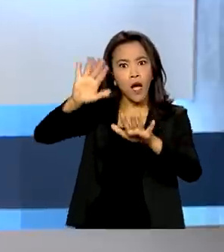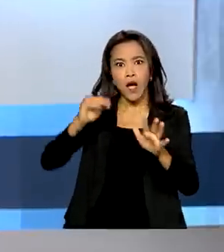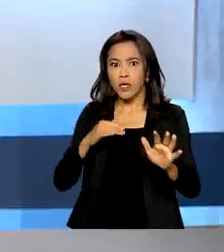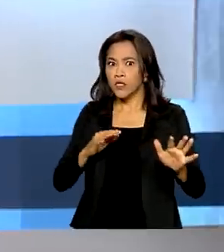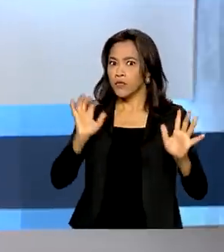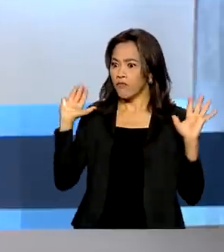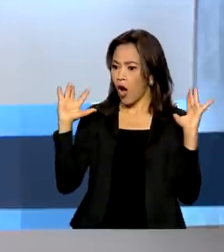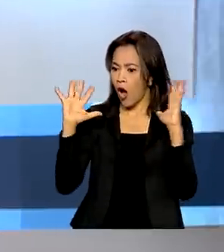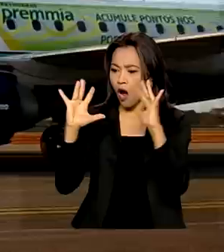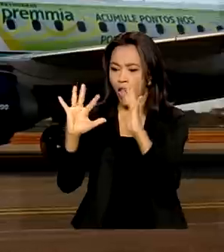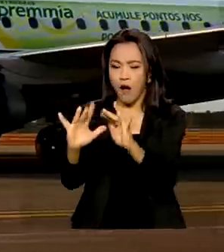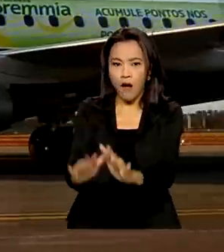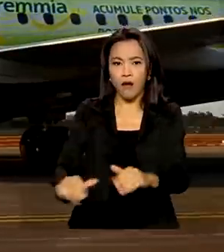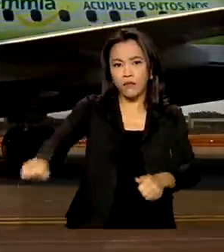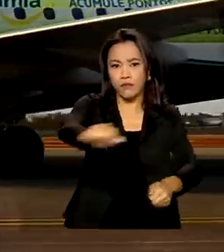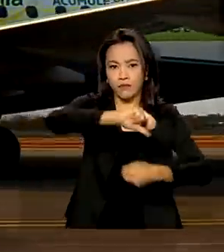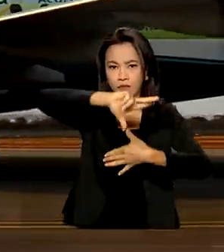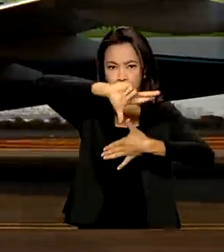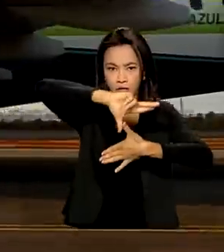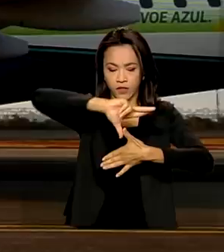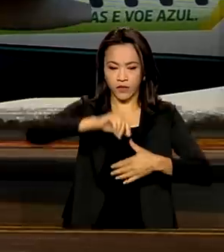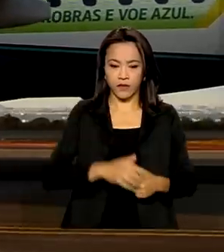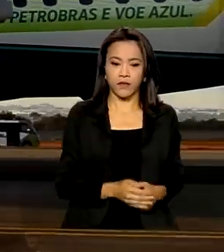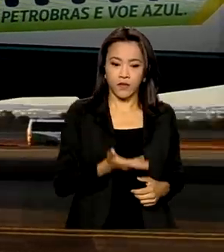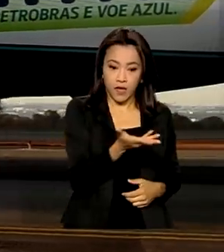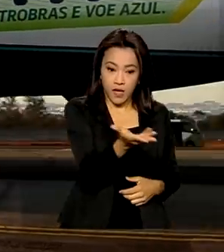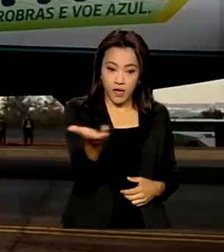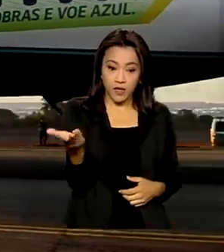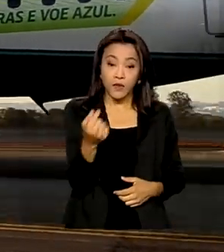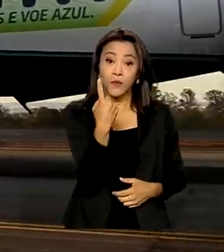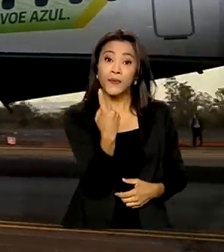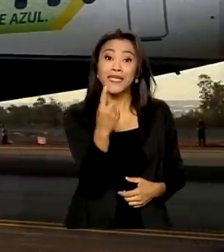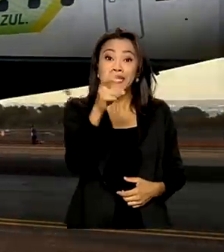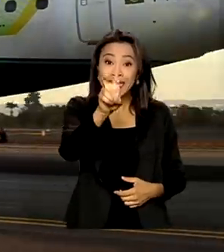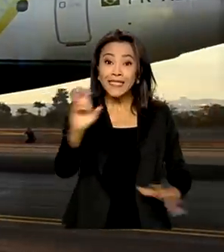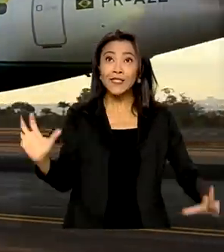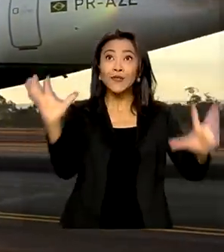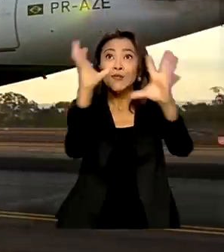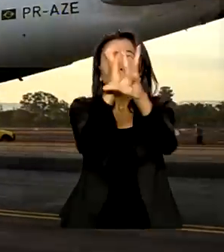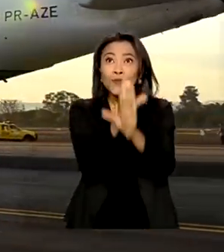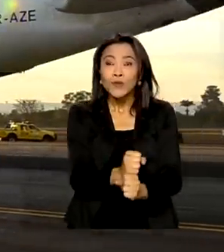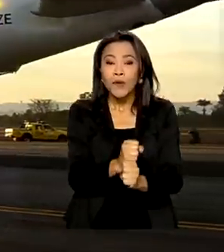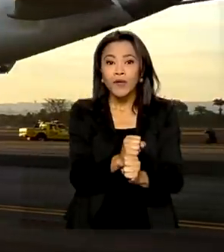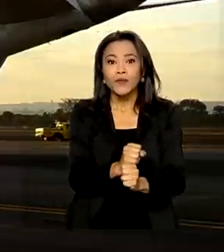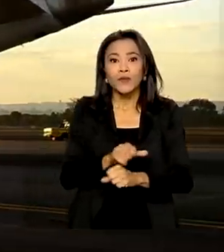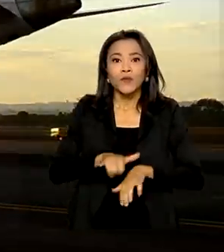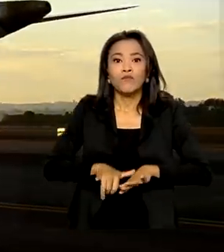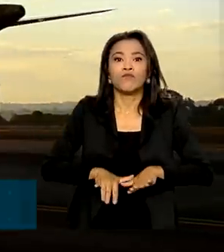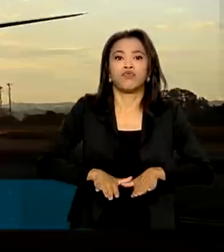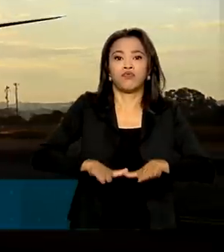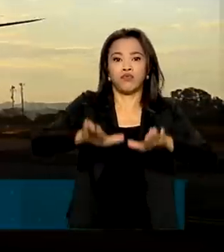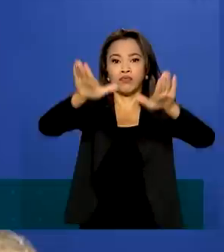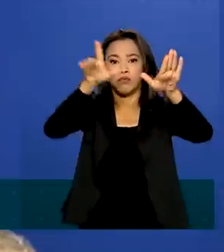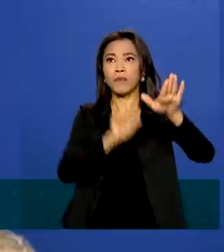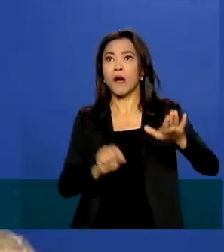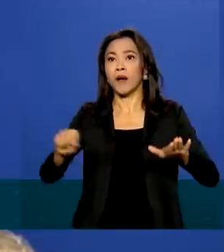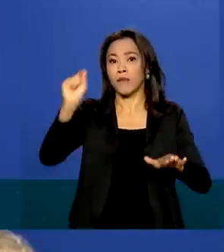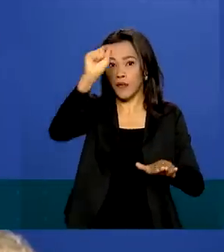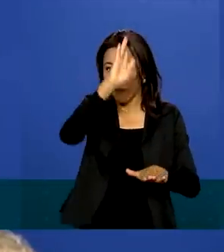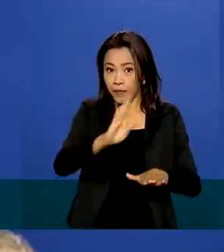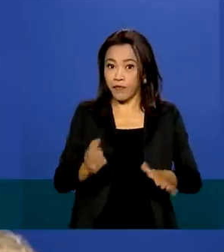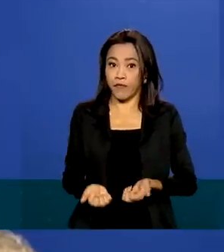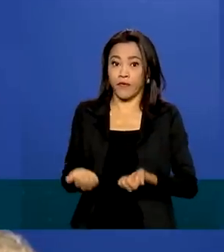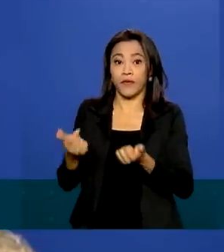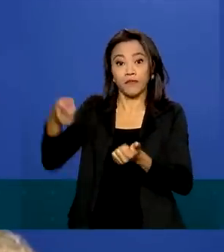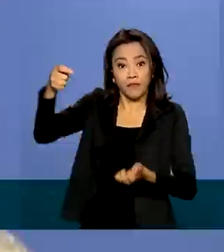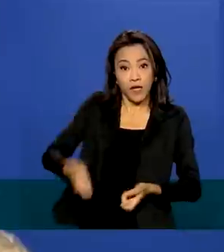movimentados da América Latina. Ao todo, 15 aeroportos foram concedidos à iniciativa privada. Um leilão super